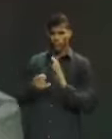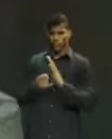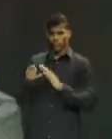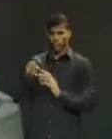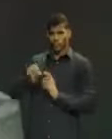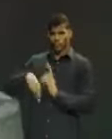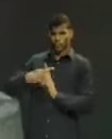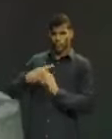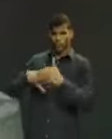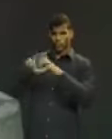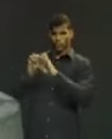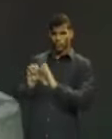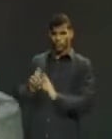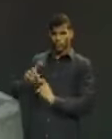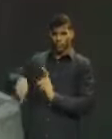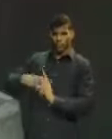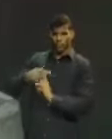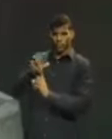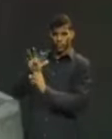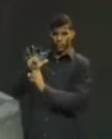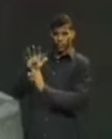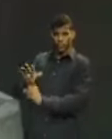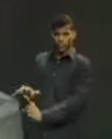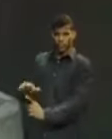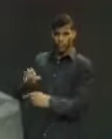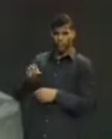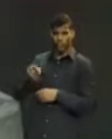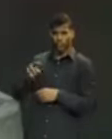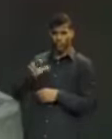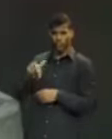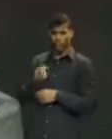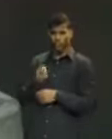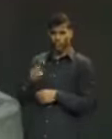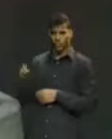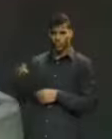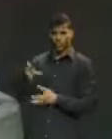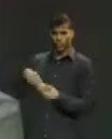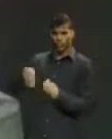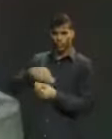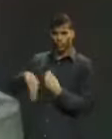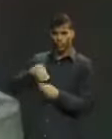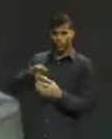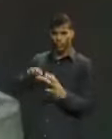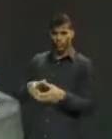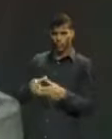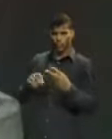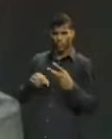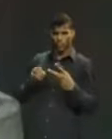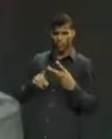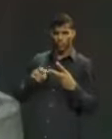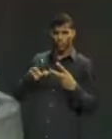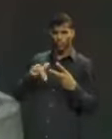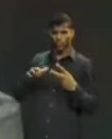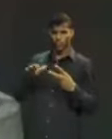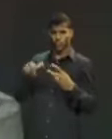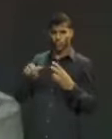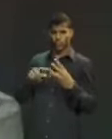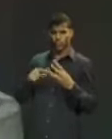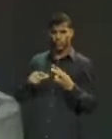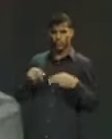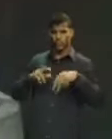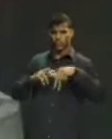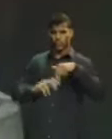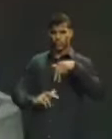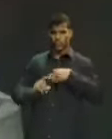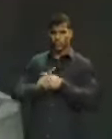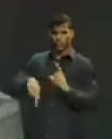de opressão, de classe, de raça, de gênero e de território. Aqui em Fortaleza,